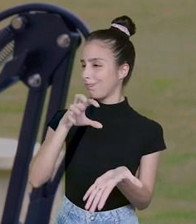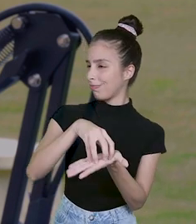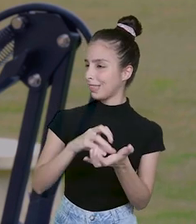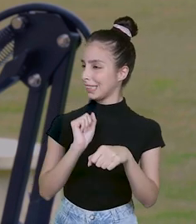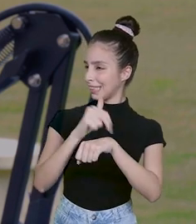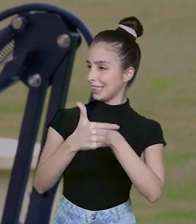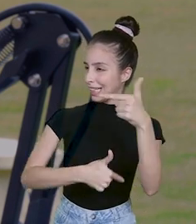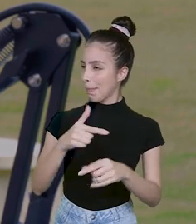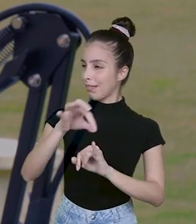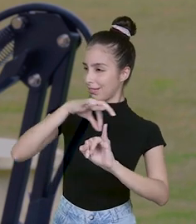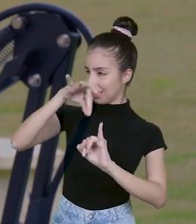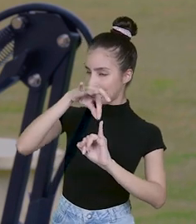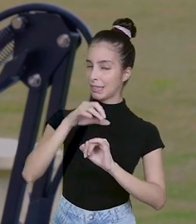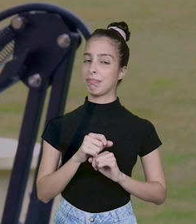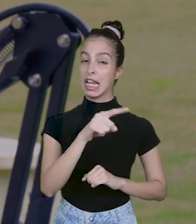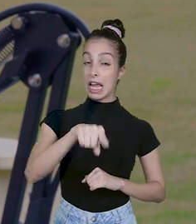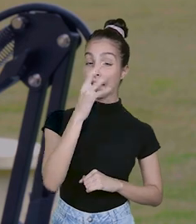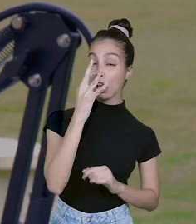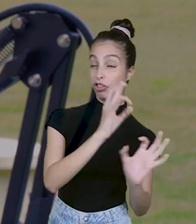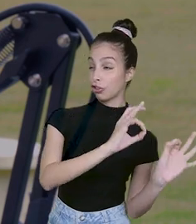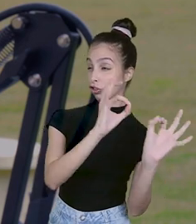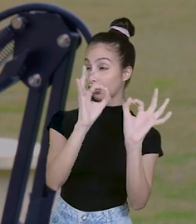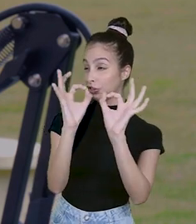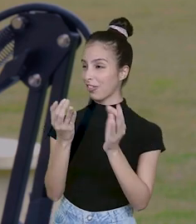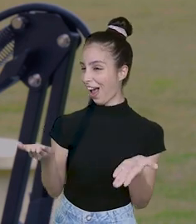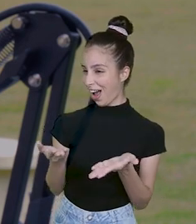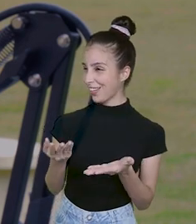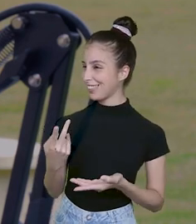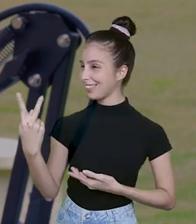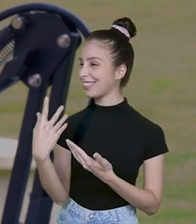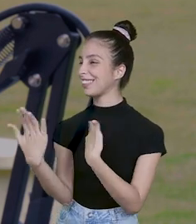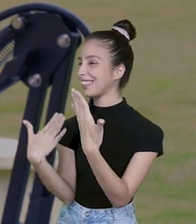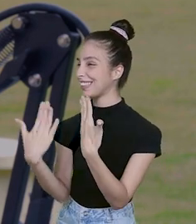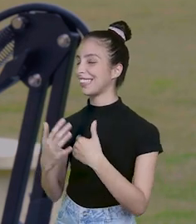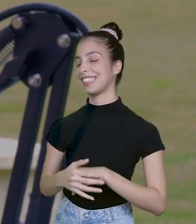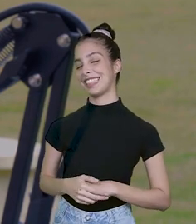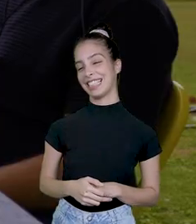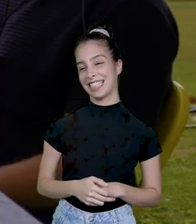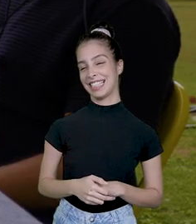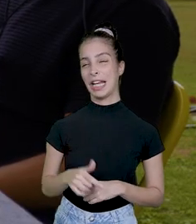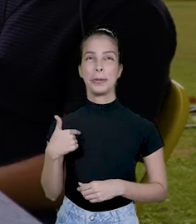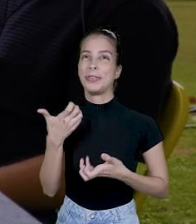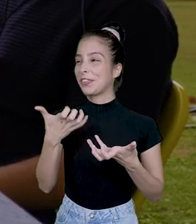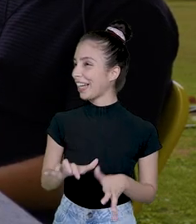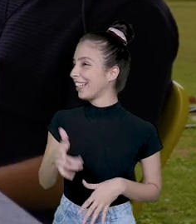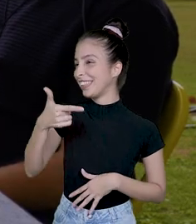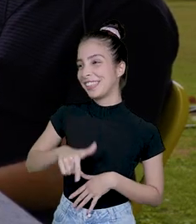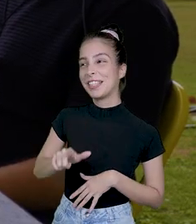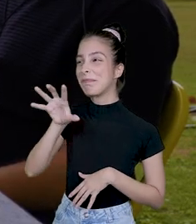podcast né ouvindo a gente ou assistindo e sem querer mais uma vez